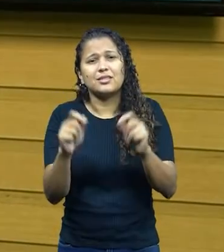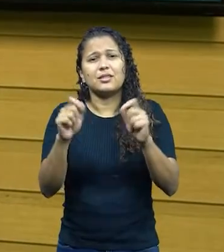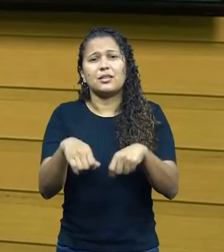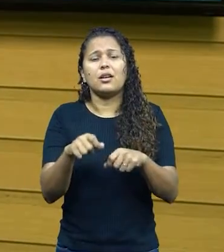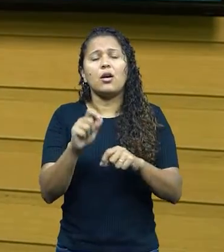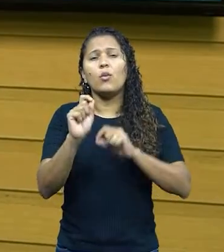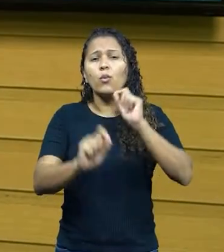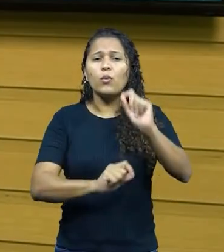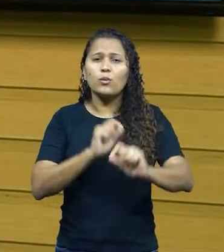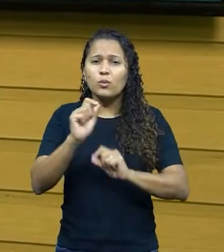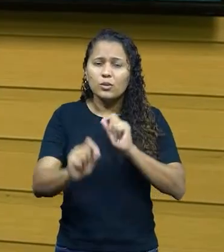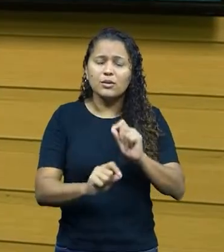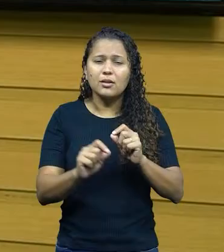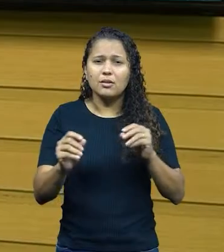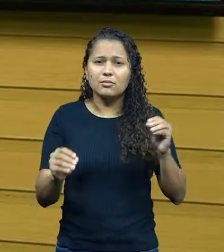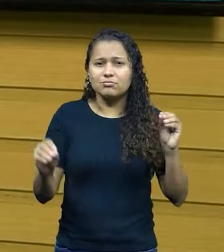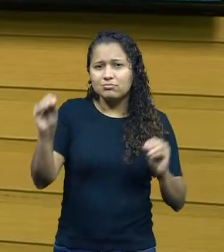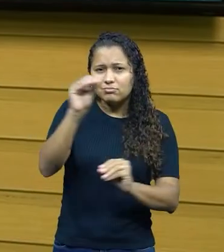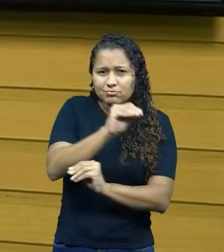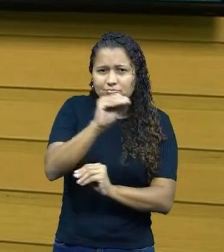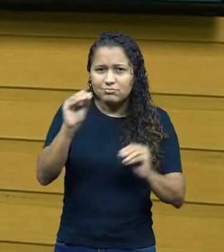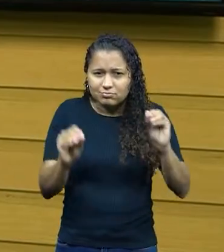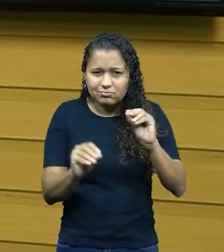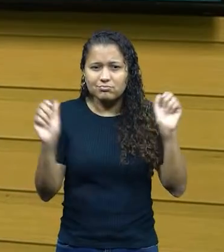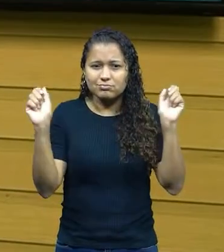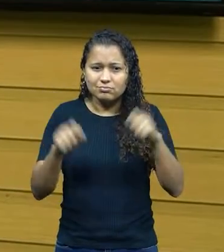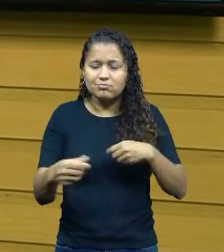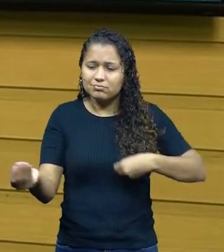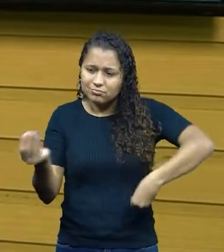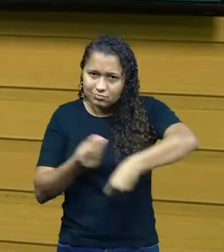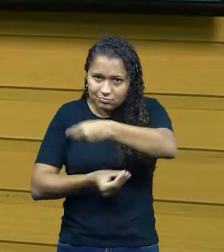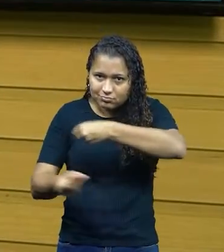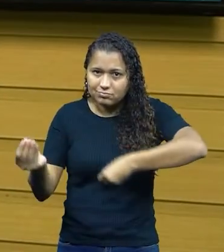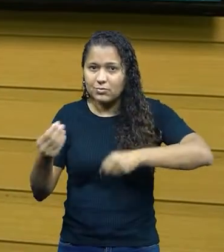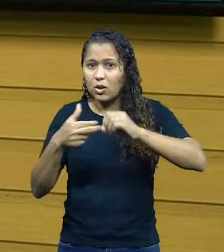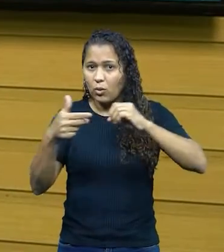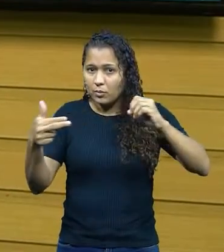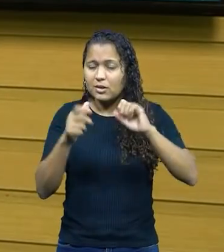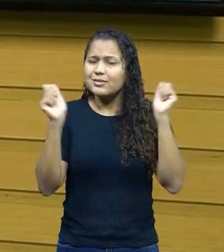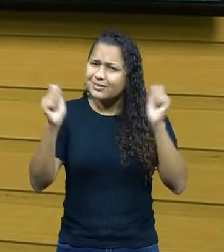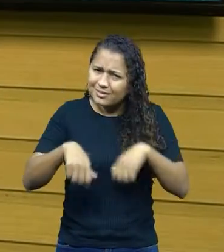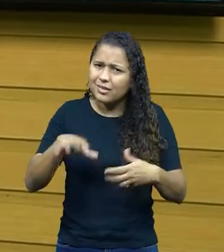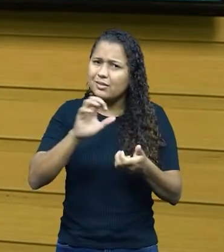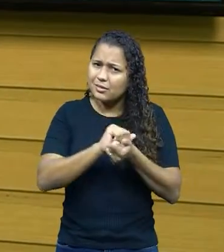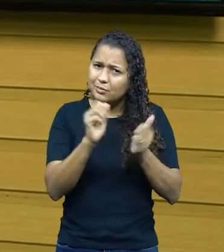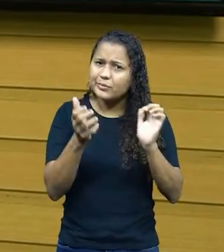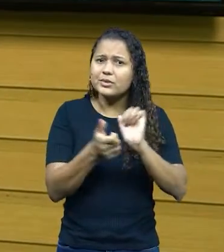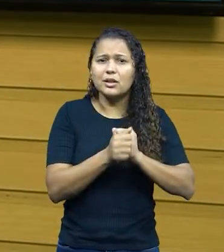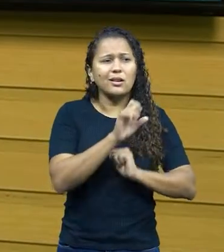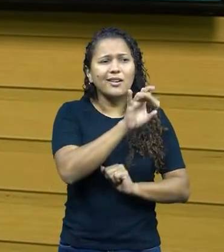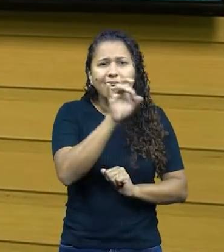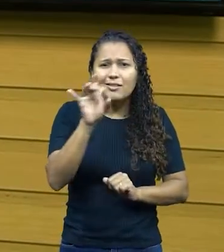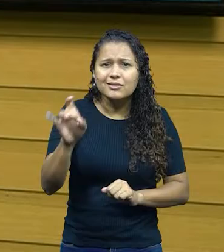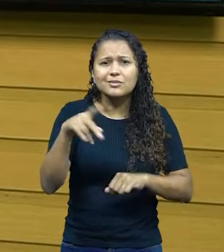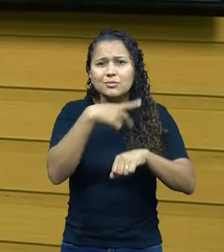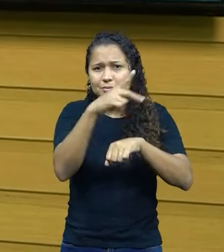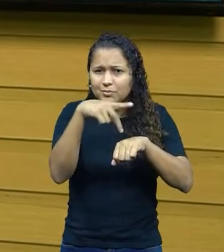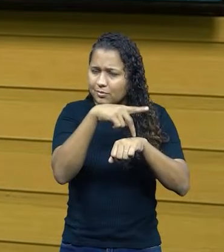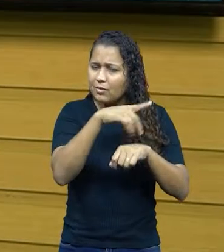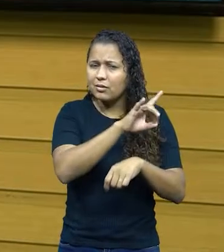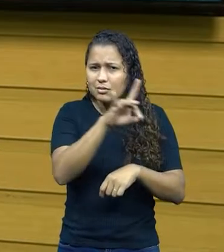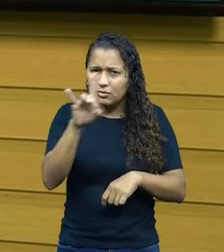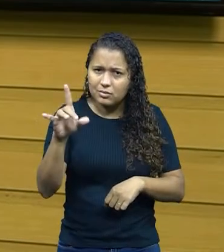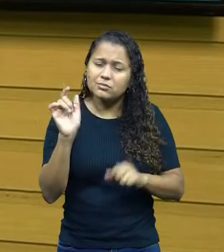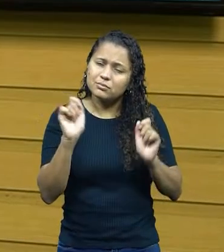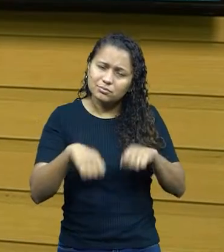fazer essa transversalidade de mercadorias e que se adequassem corretamente às necessidades das localidades para